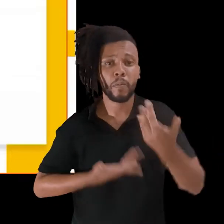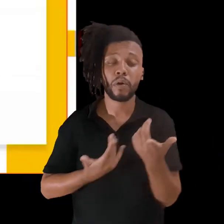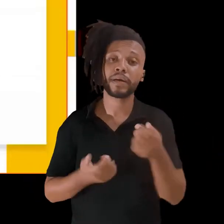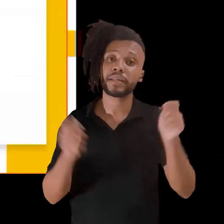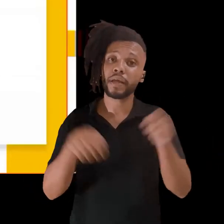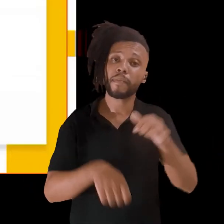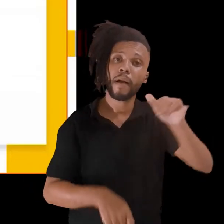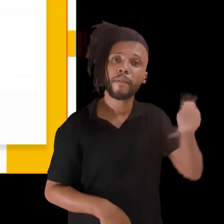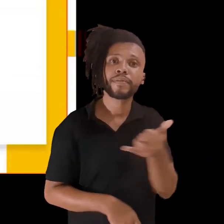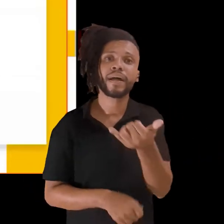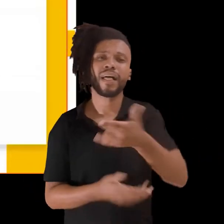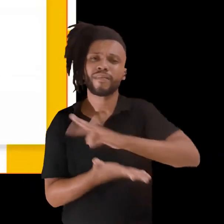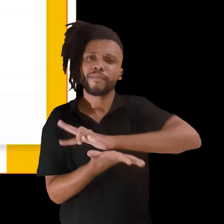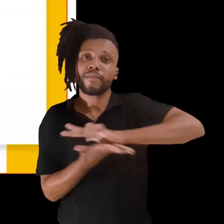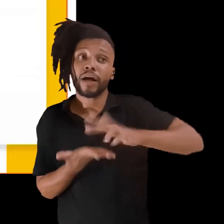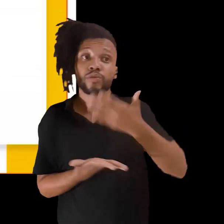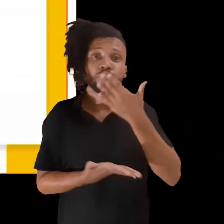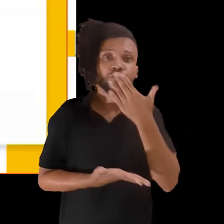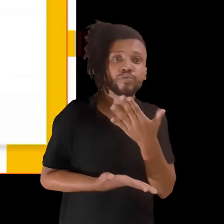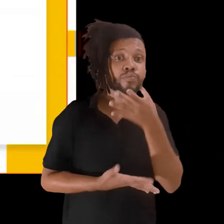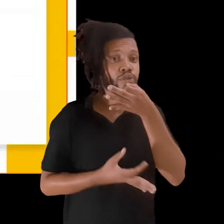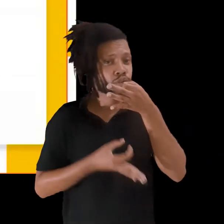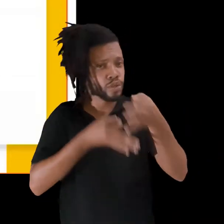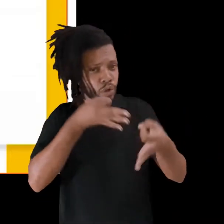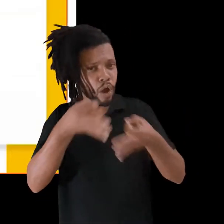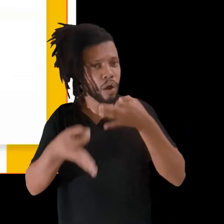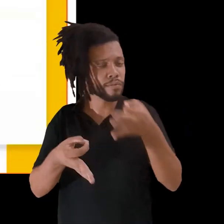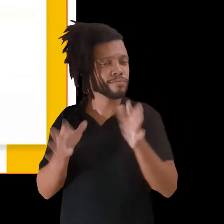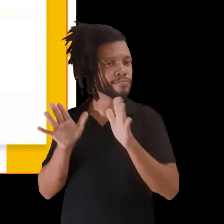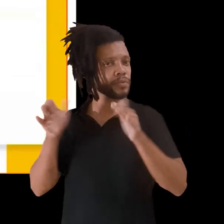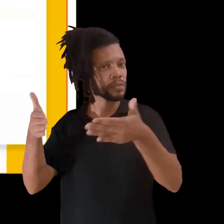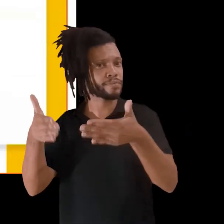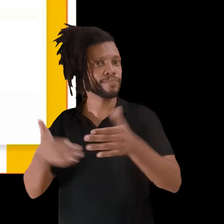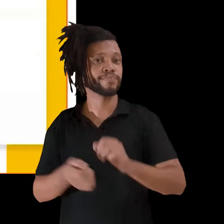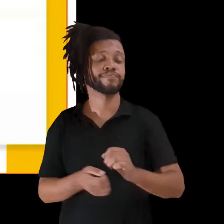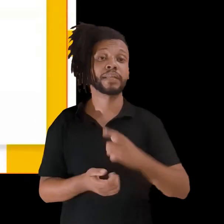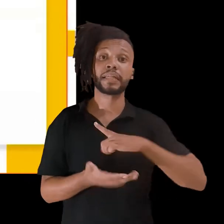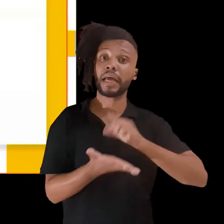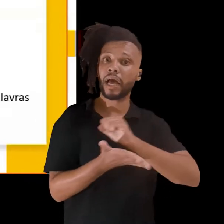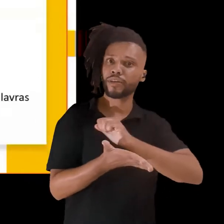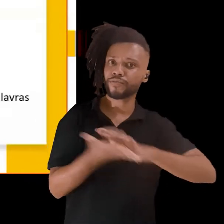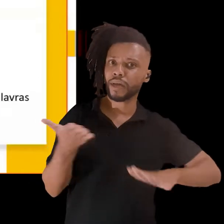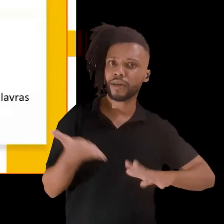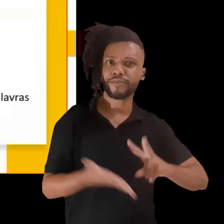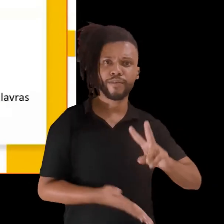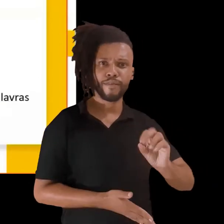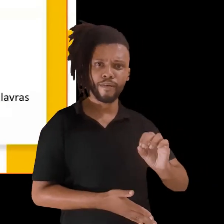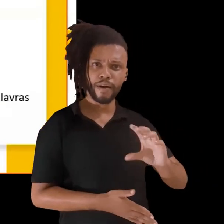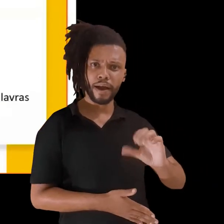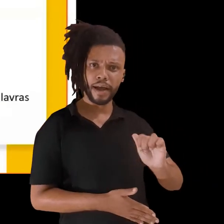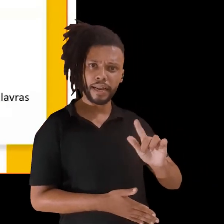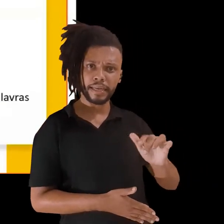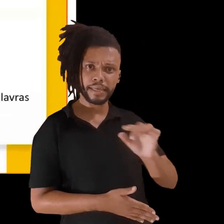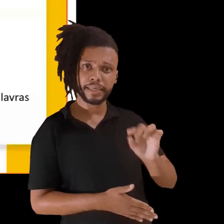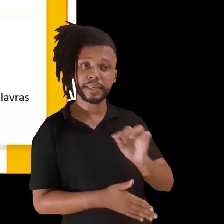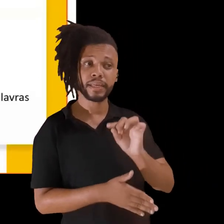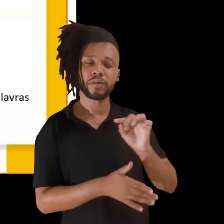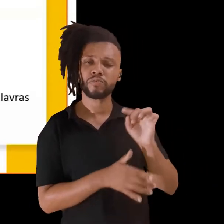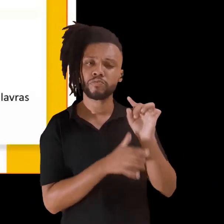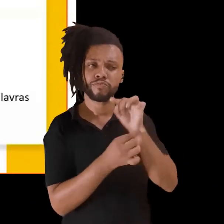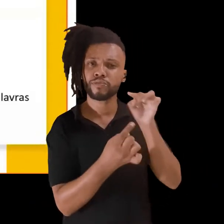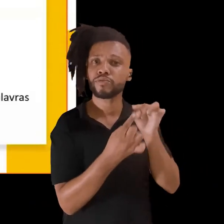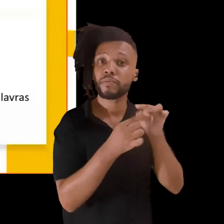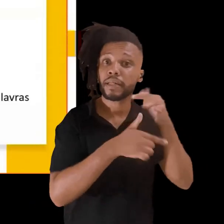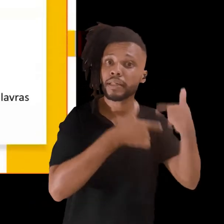na construção de sonoridades corais específicas. Vocalizes para se trabalhar a dicção